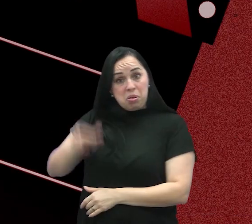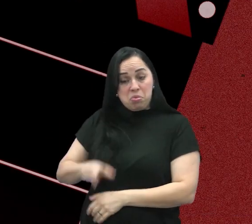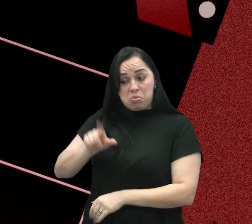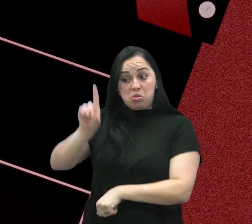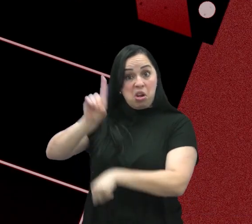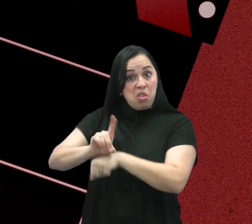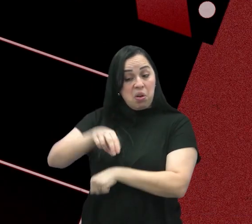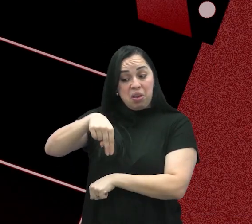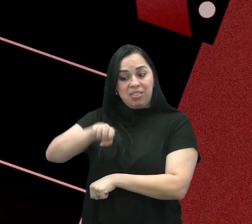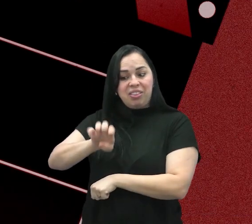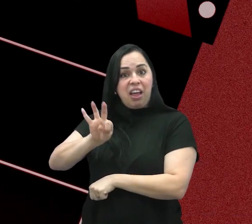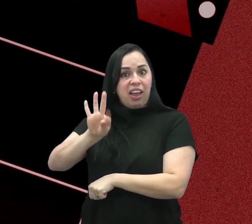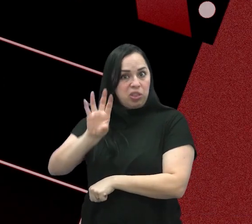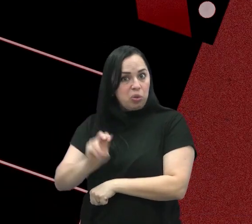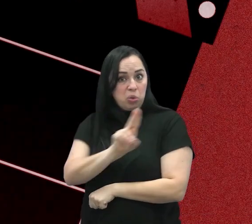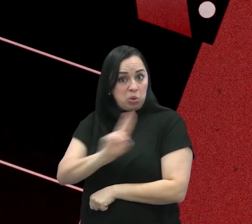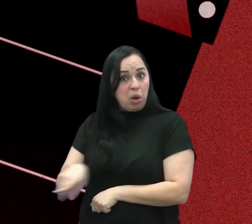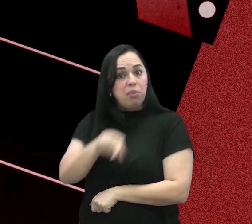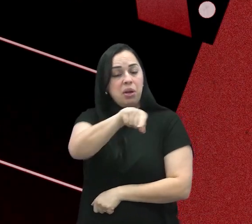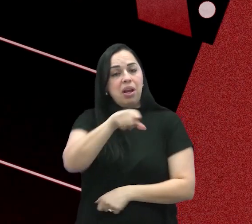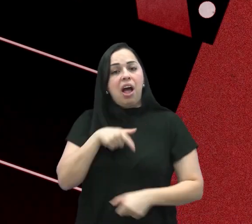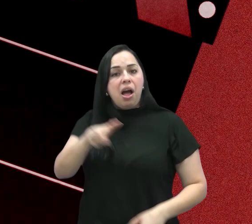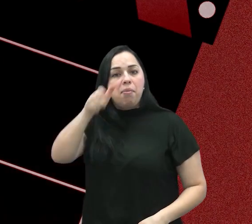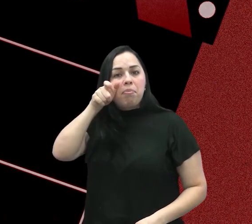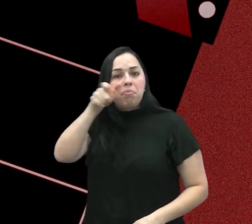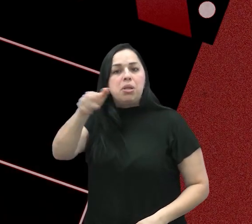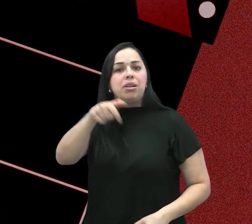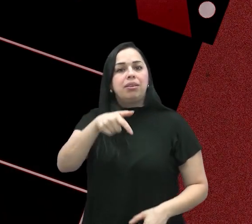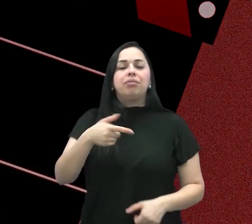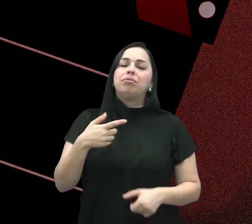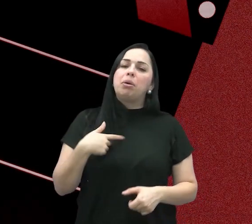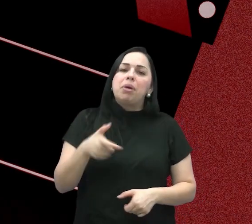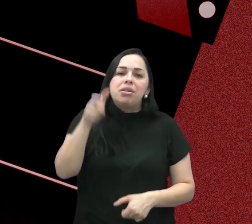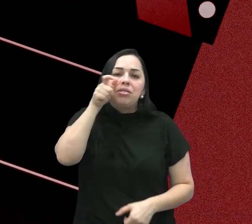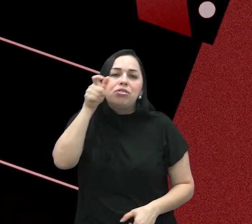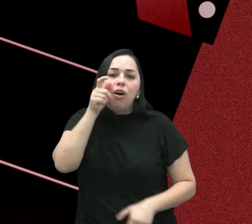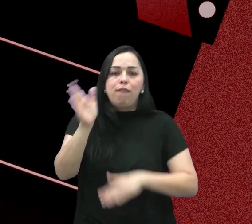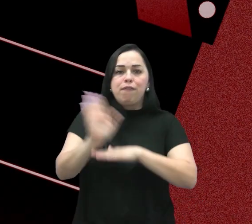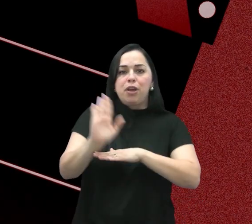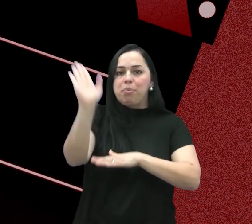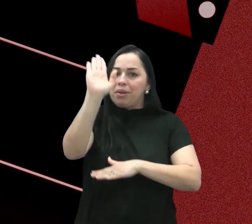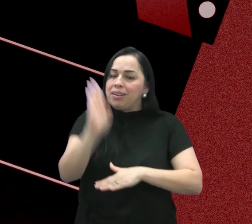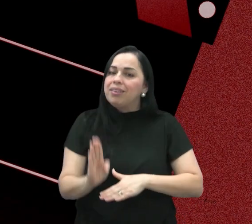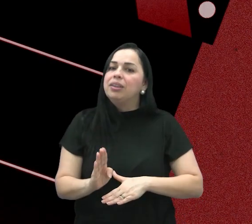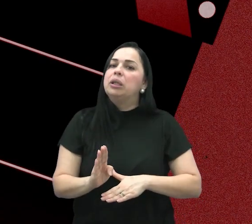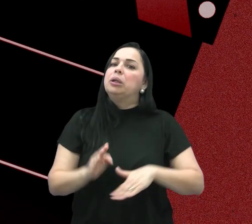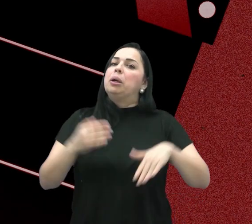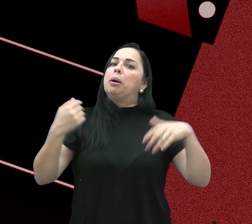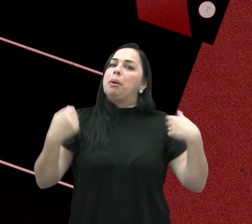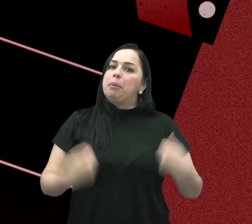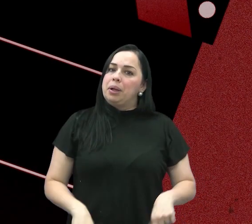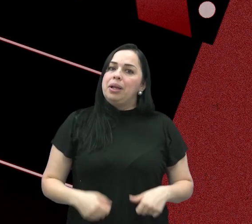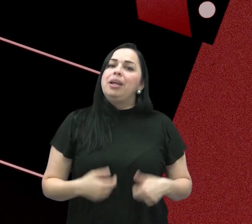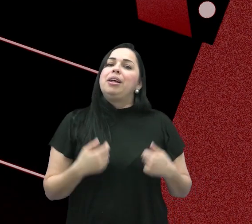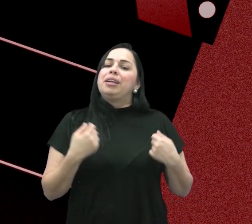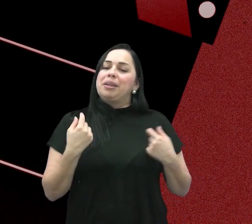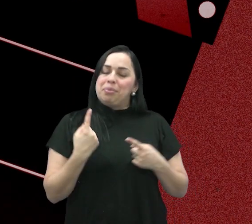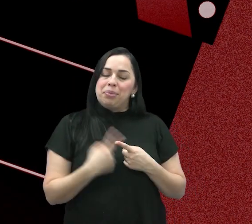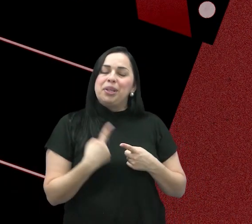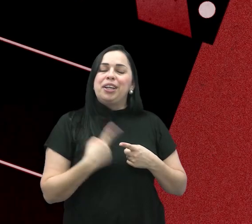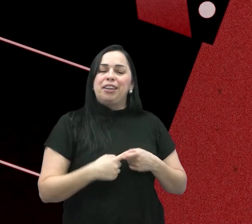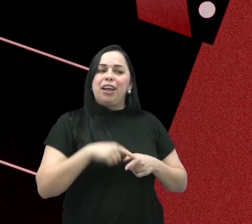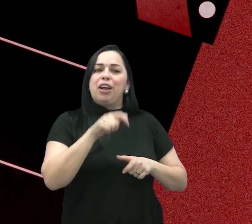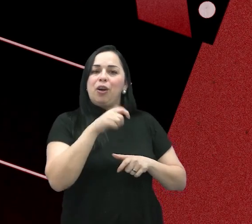próprio diretor, hein? Vamos prestigiar o nosso cinema nacional e regional, galera, porque tem muita